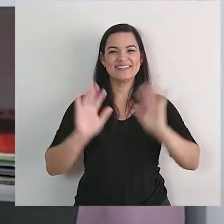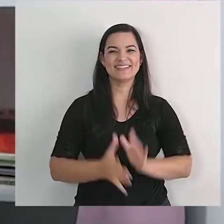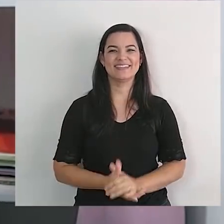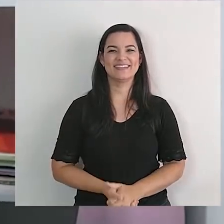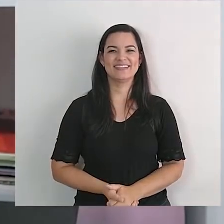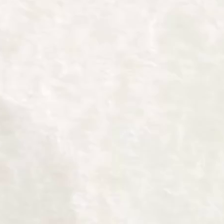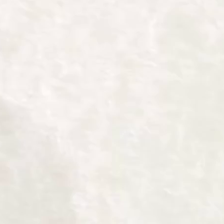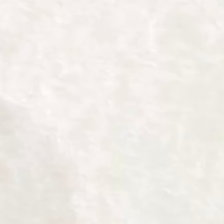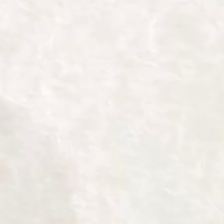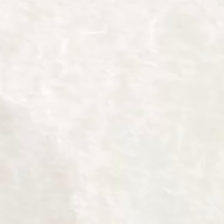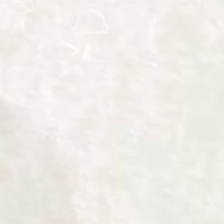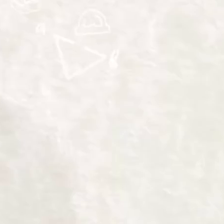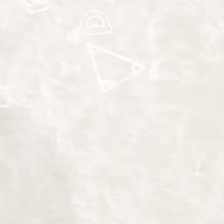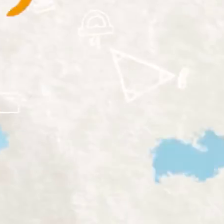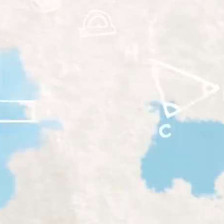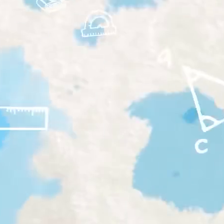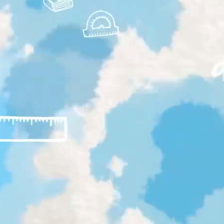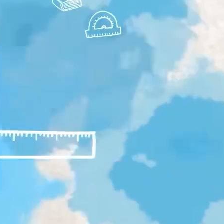lá!